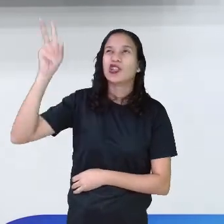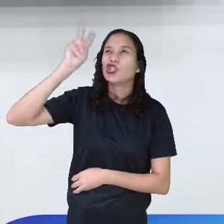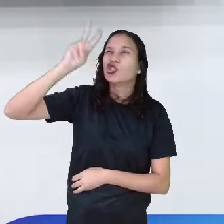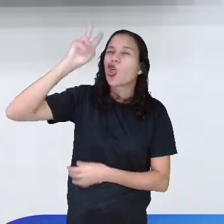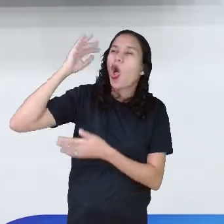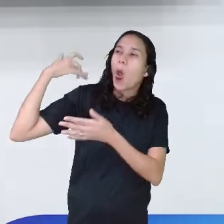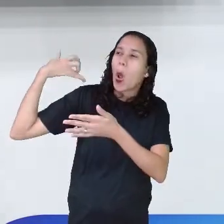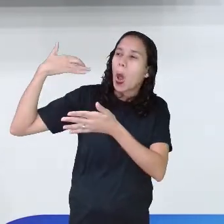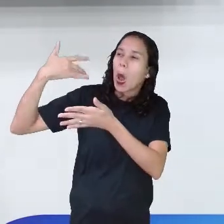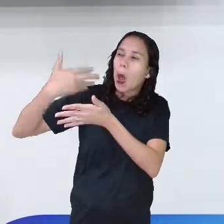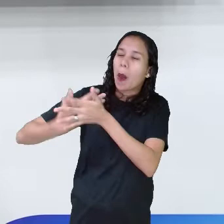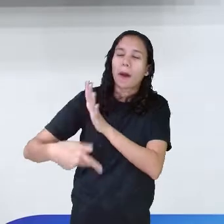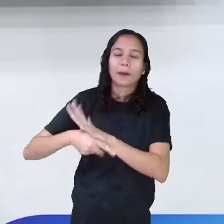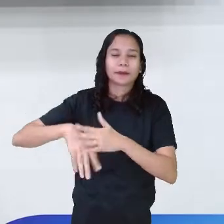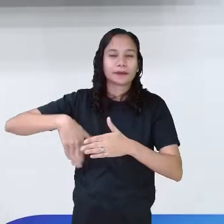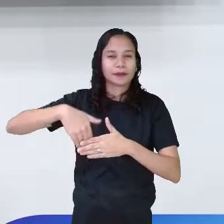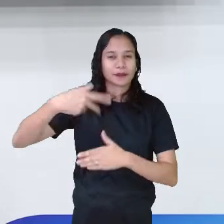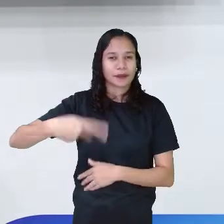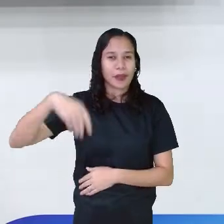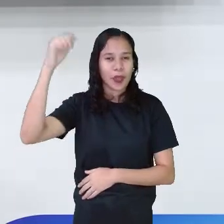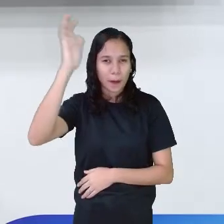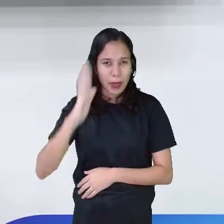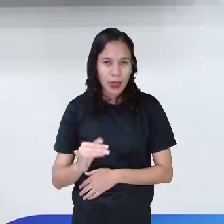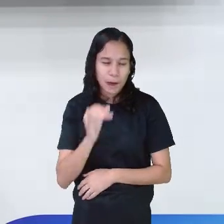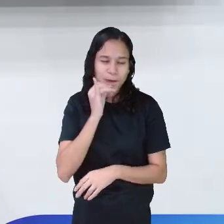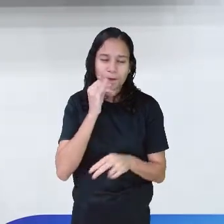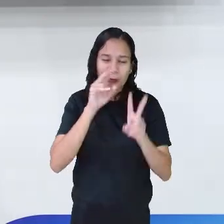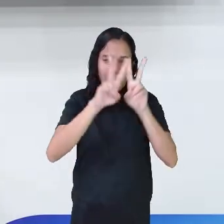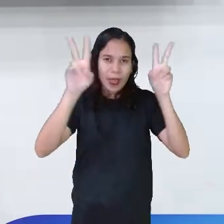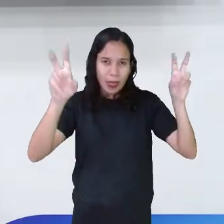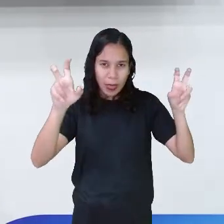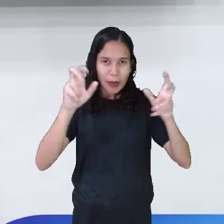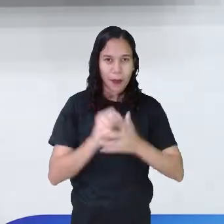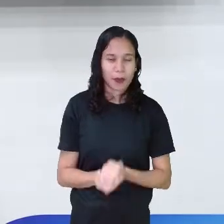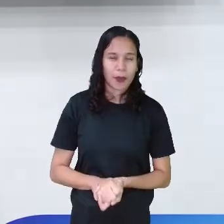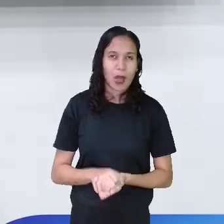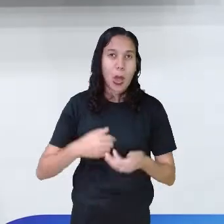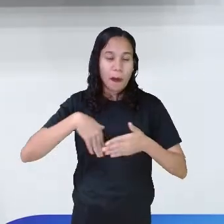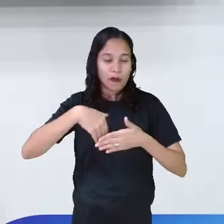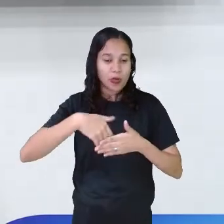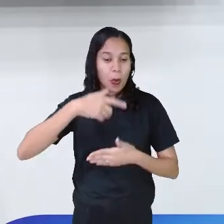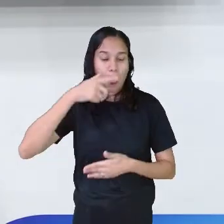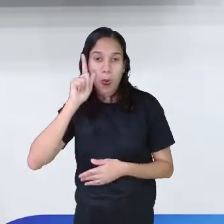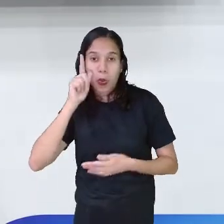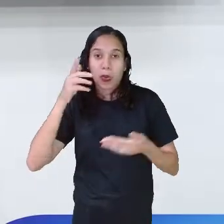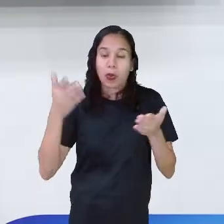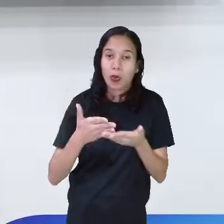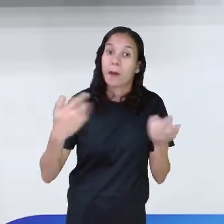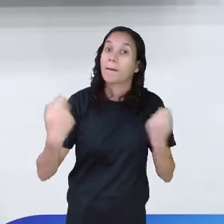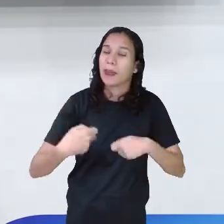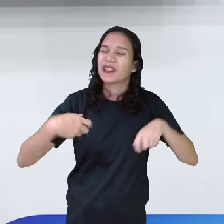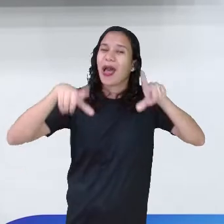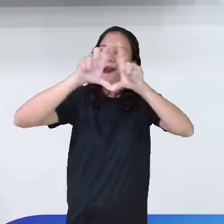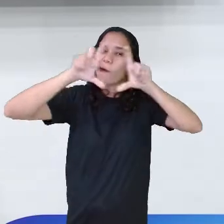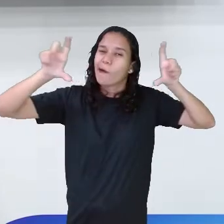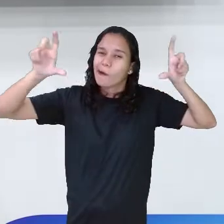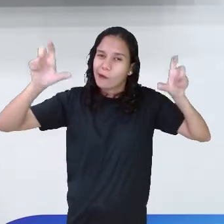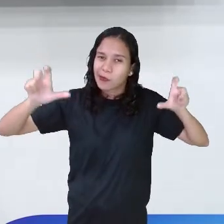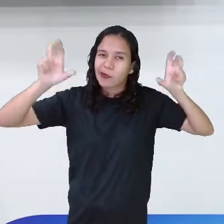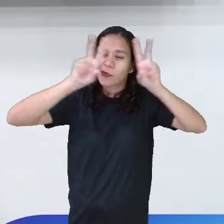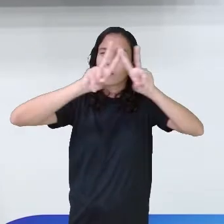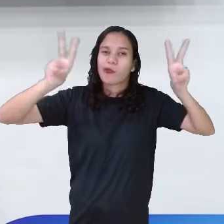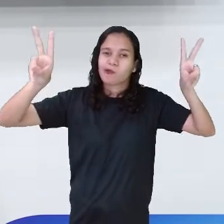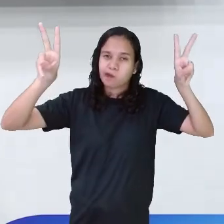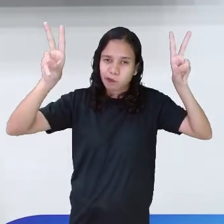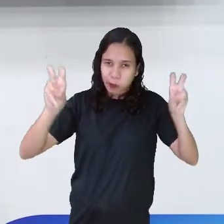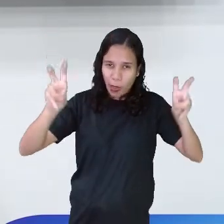Brasil. Por exemplo, então, futebol no Brasil ontem e hoje, então precisa de um título, tá certo? É o